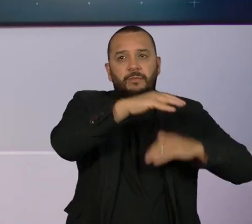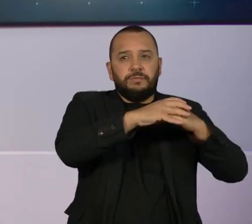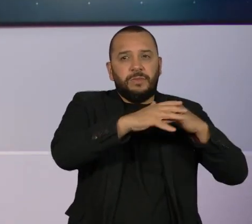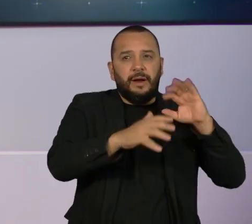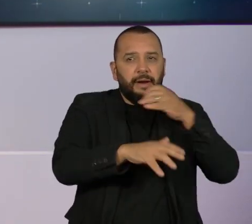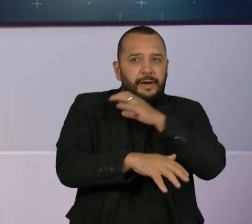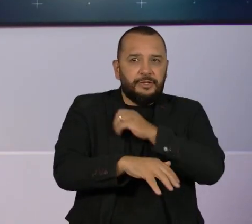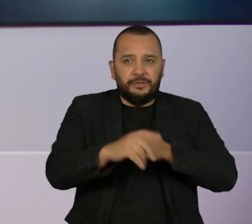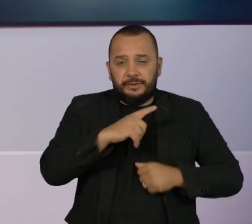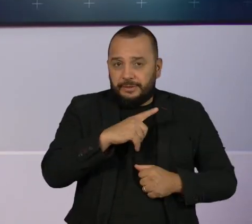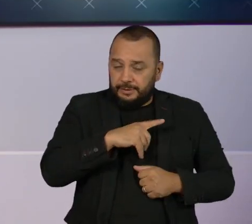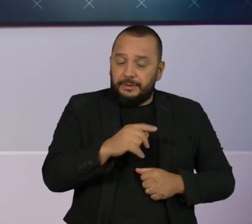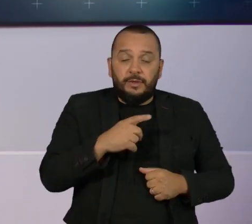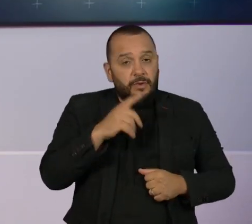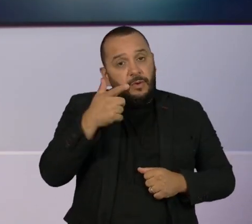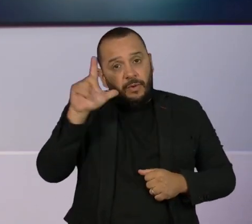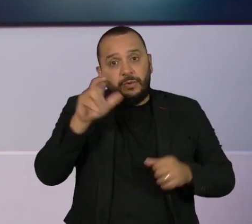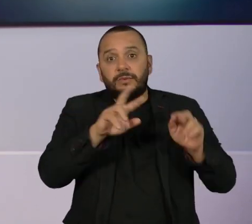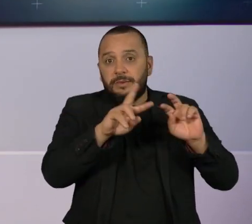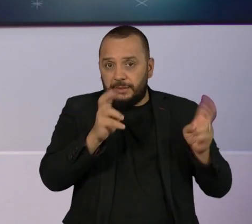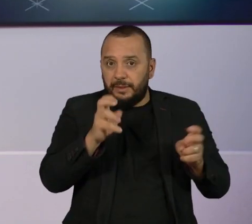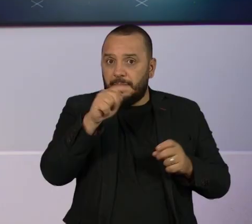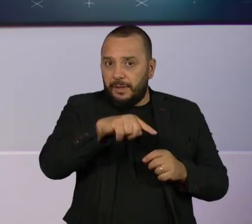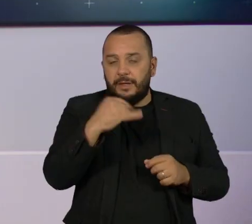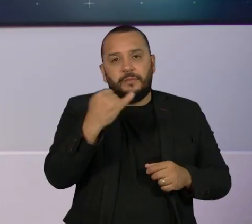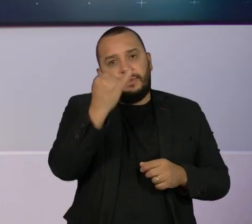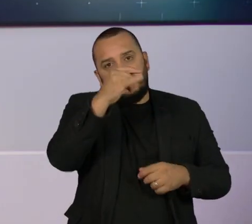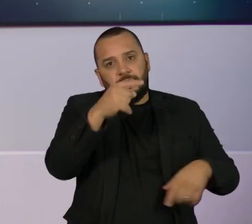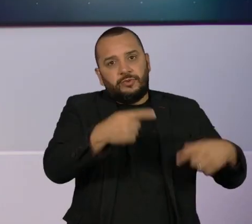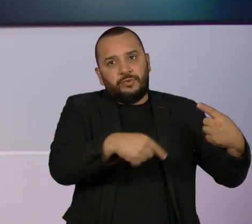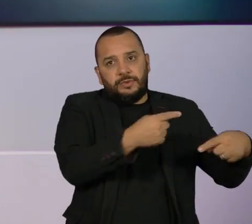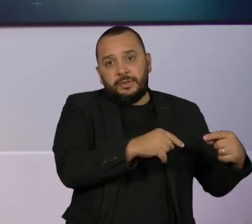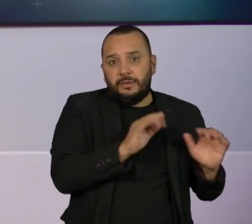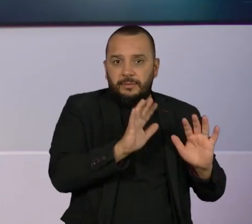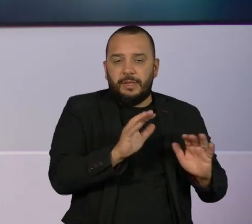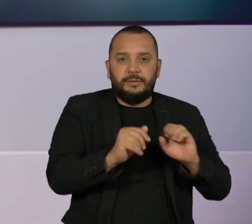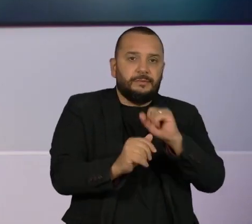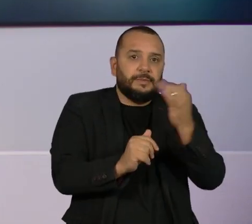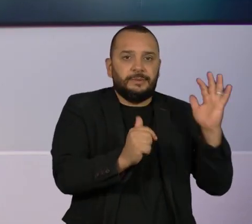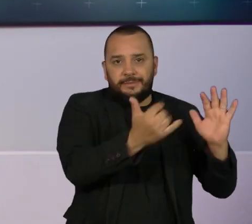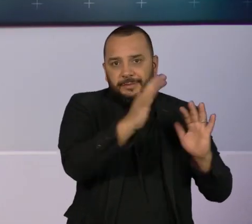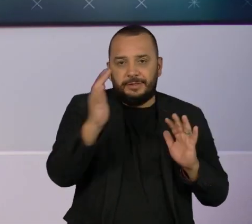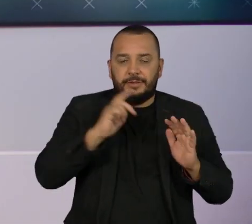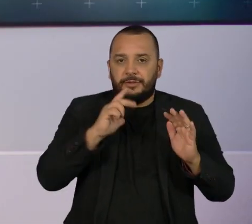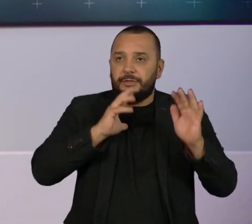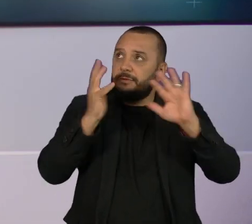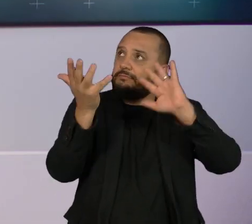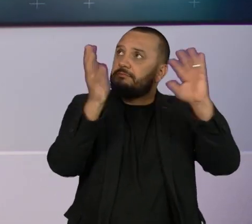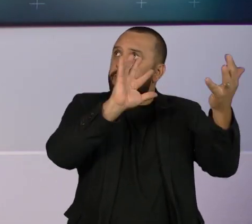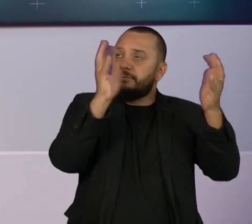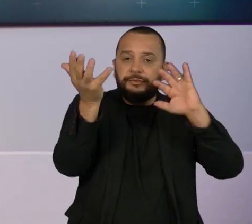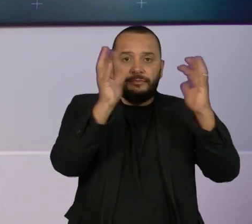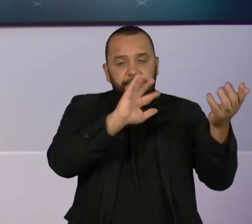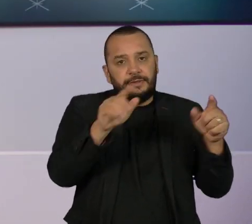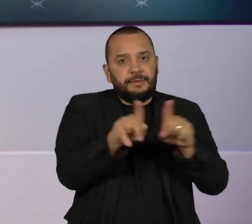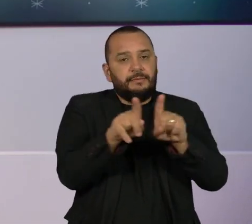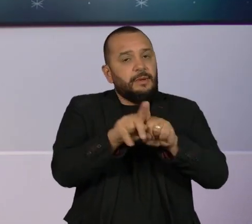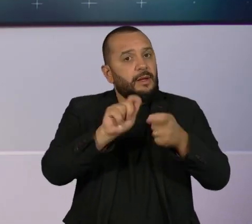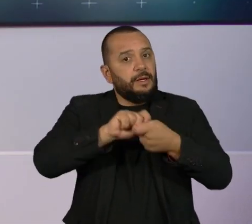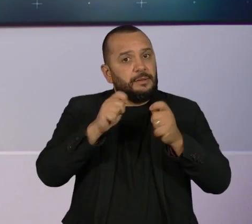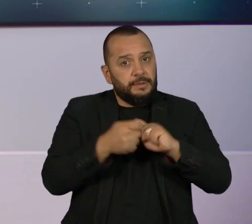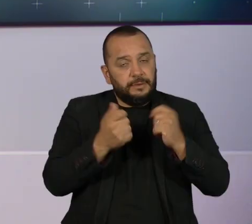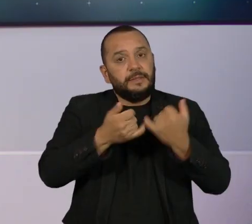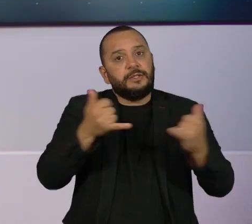mesmo que outros temas também estejam na pauta da cúpula, o meio ambiente, as mudanças climáticas e a transição